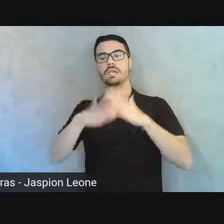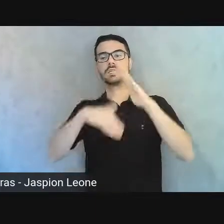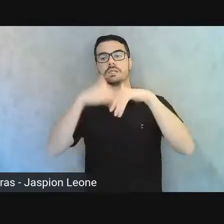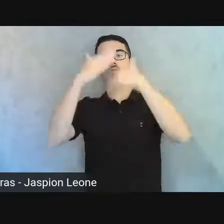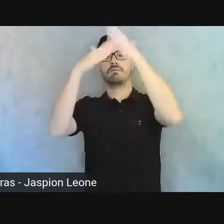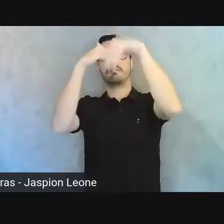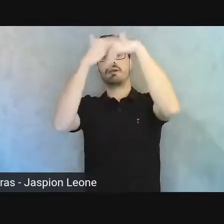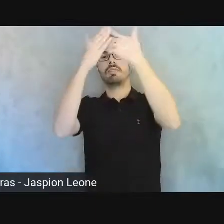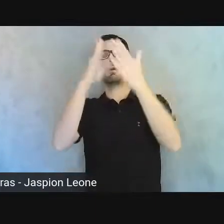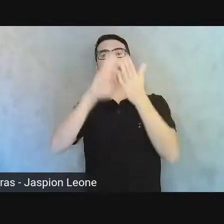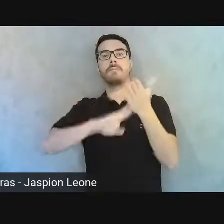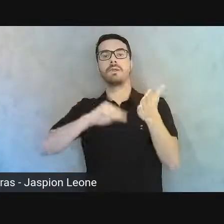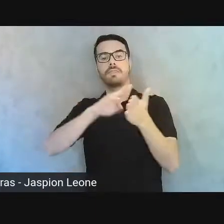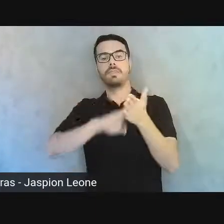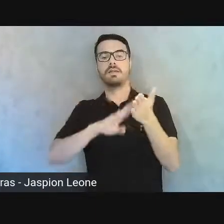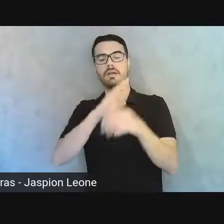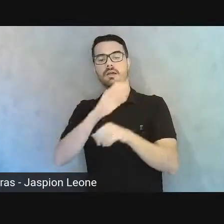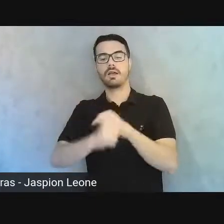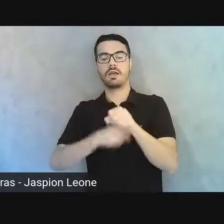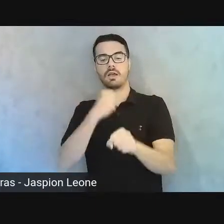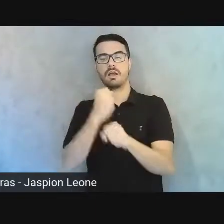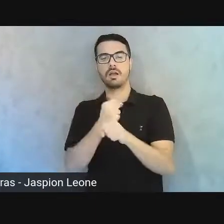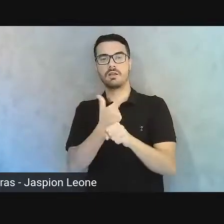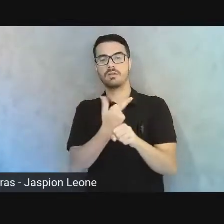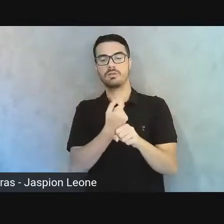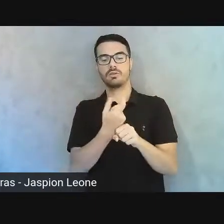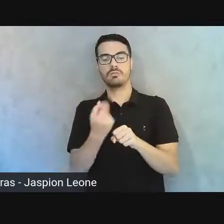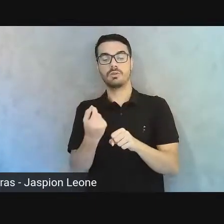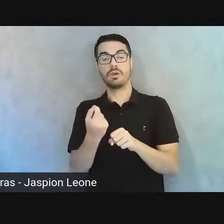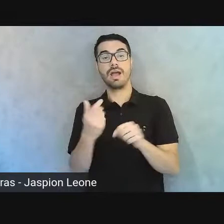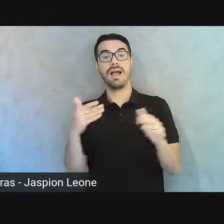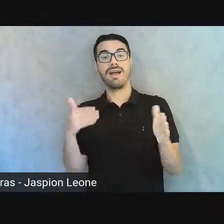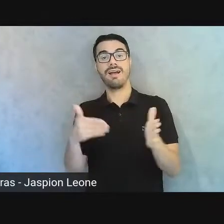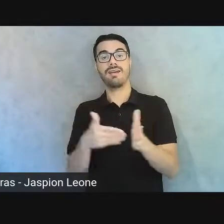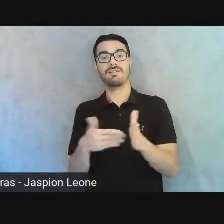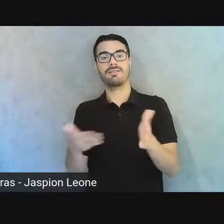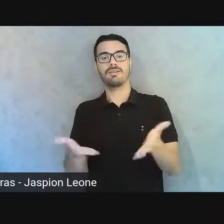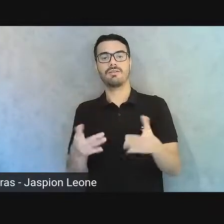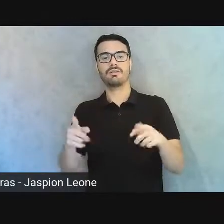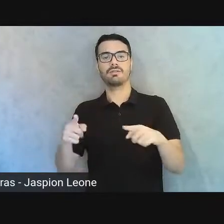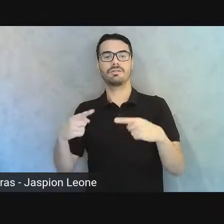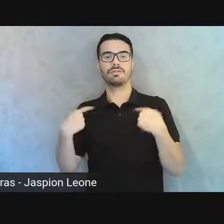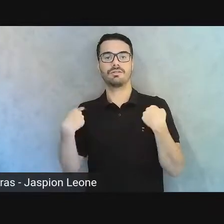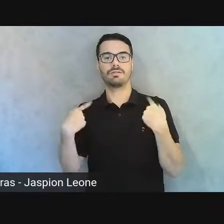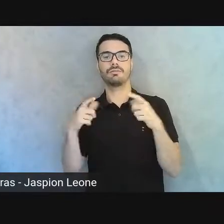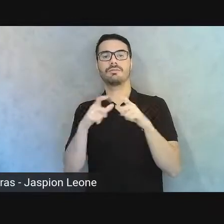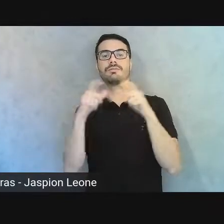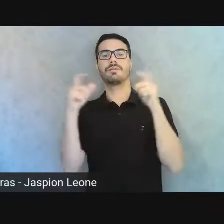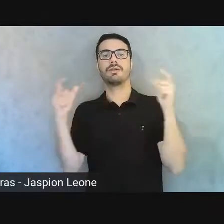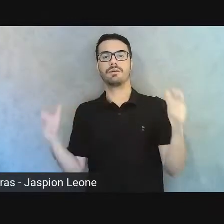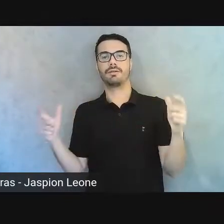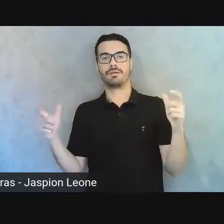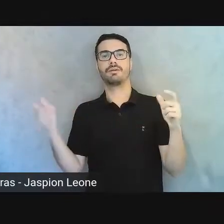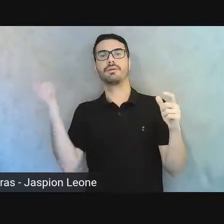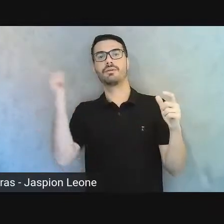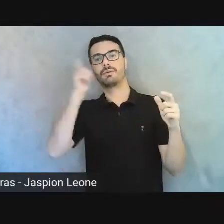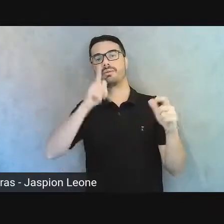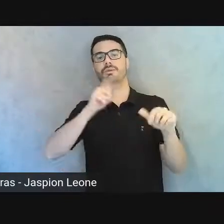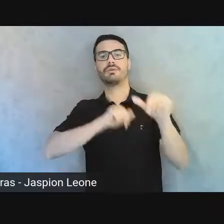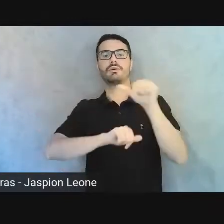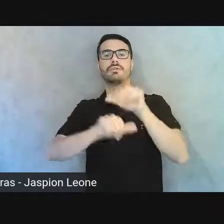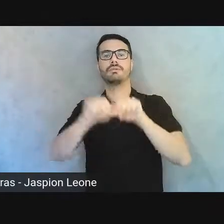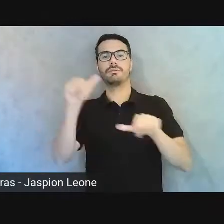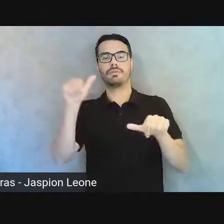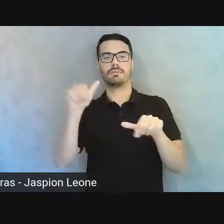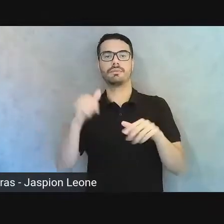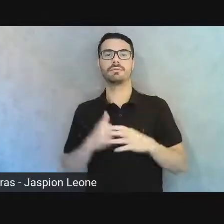metodológico nos anos 2000, persiste até hoje um desafio maior para completar essa reforma,